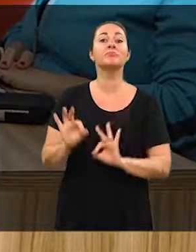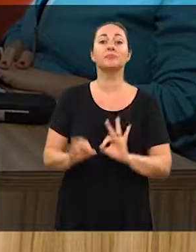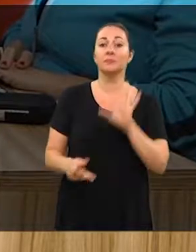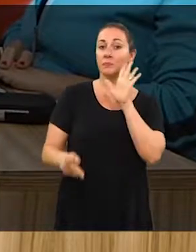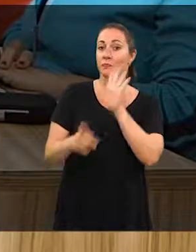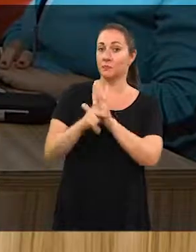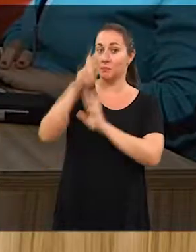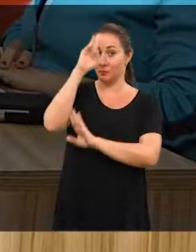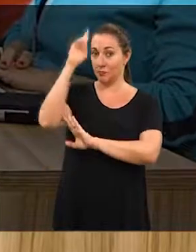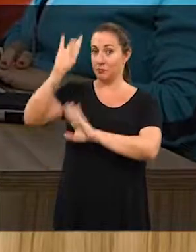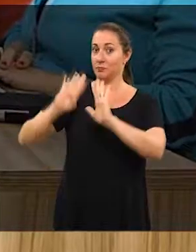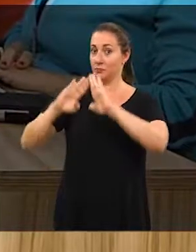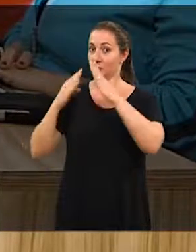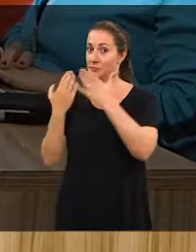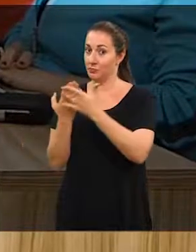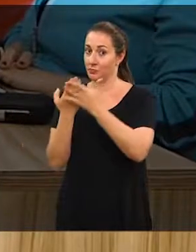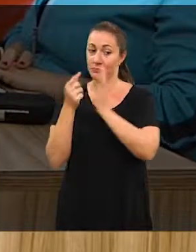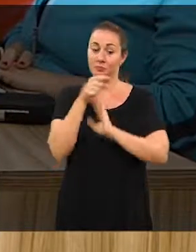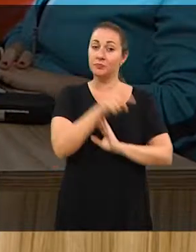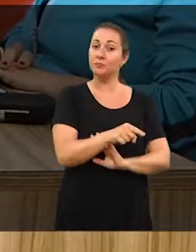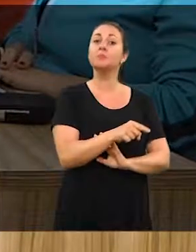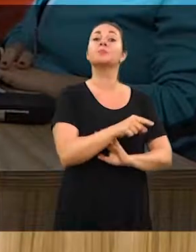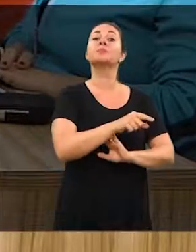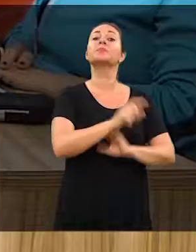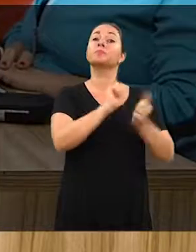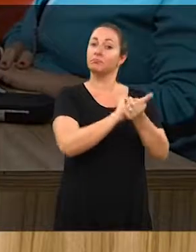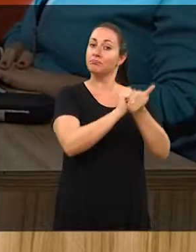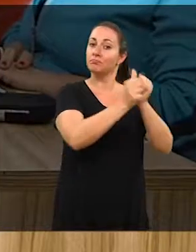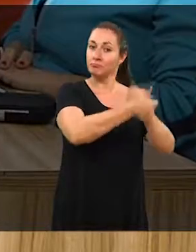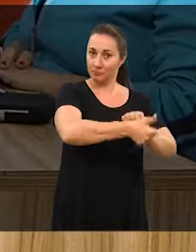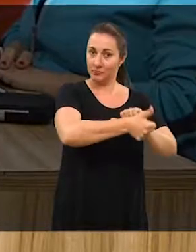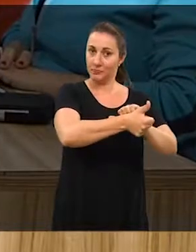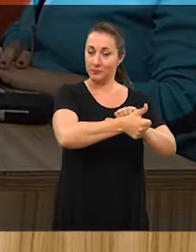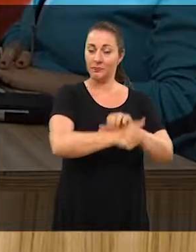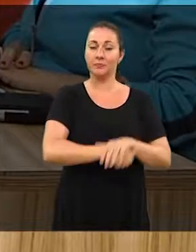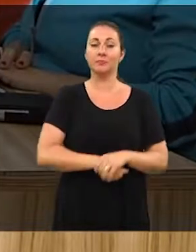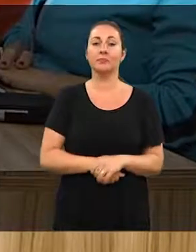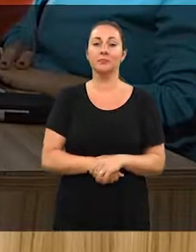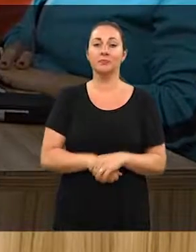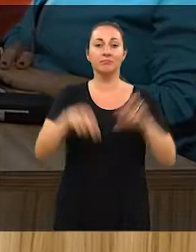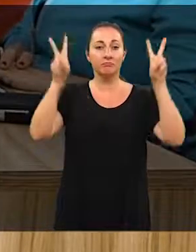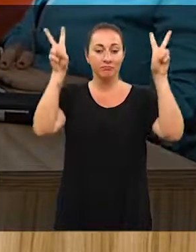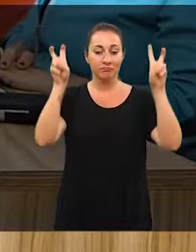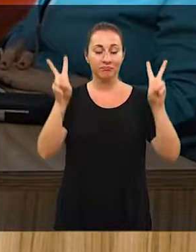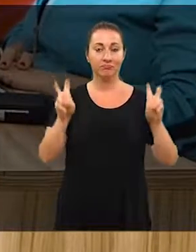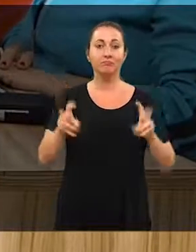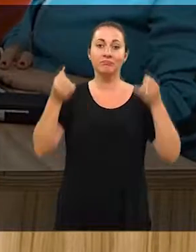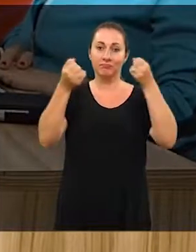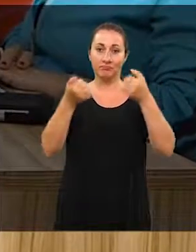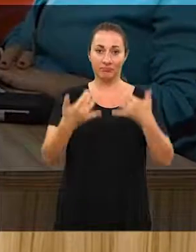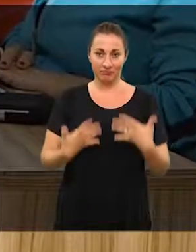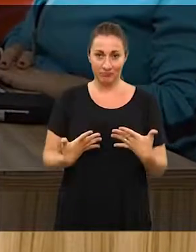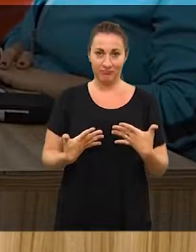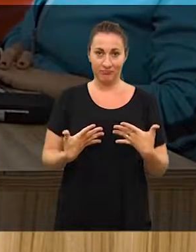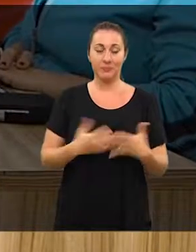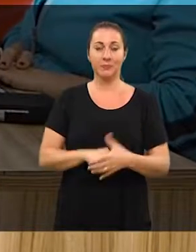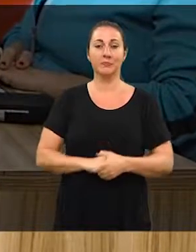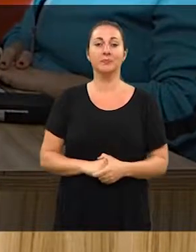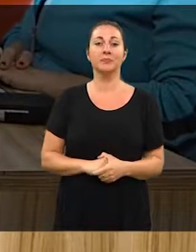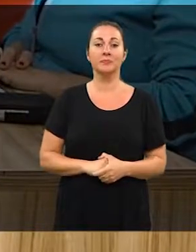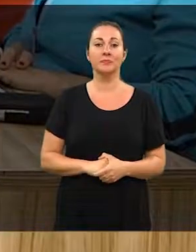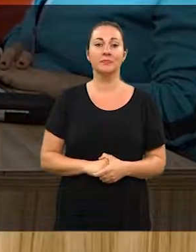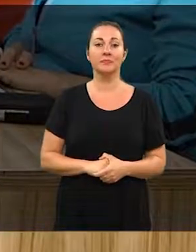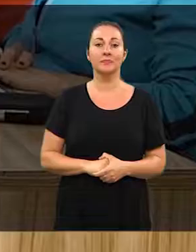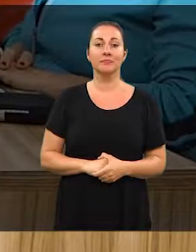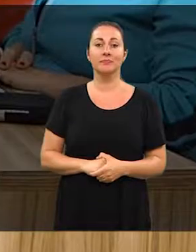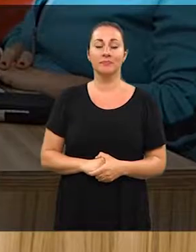para os diretores da escola, né, o Prêmio Gestor Escolar, e também o projeto esportivo. Vamos falar desses dois projetos?